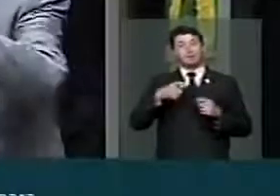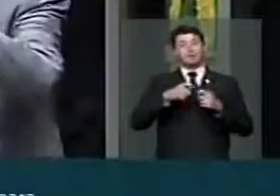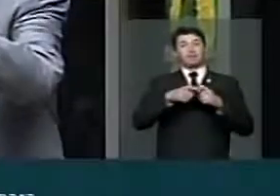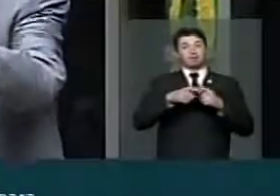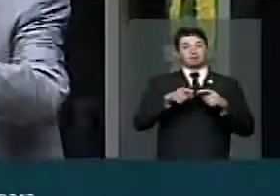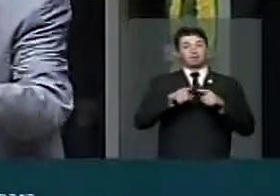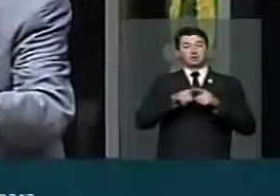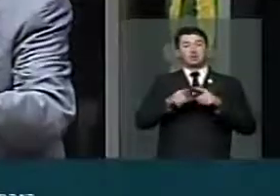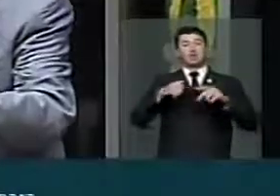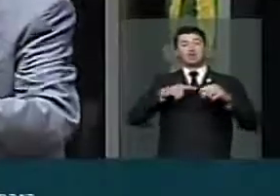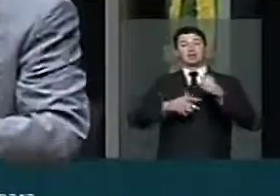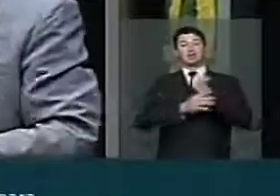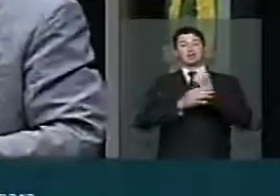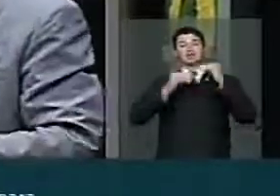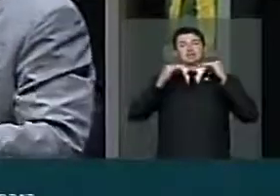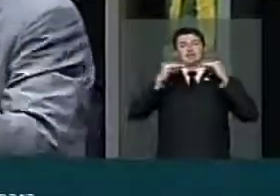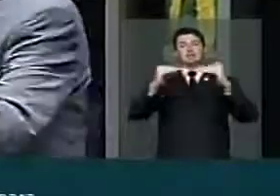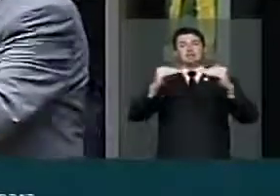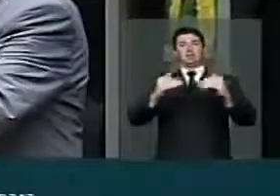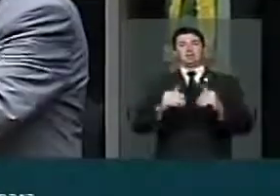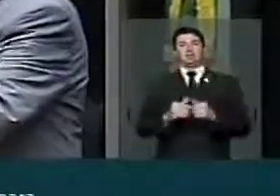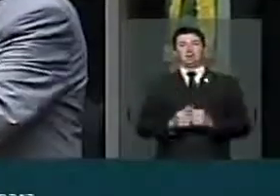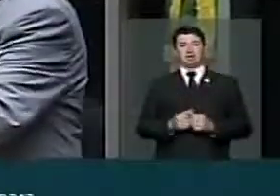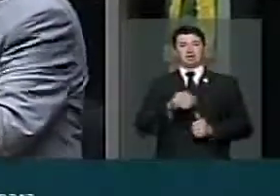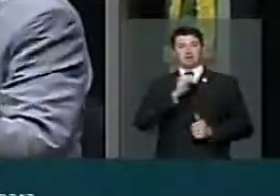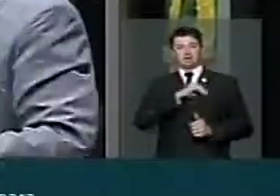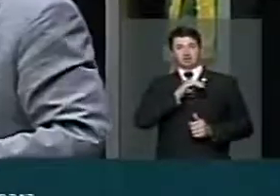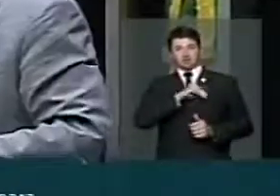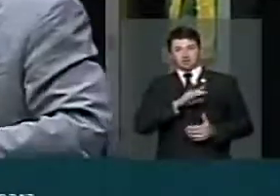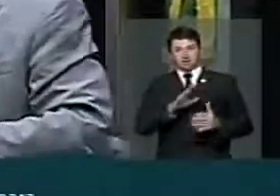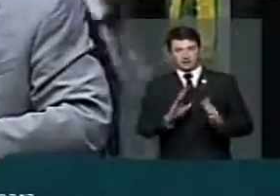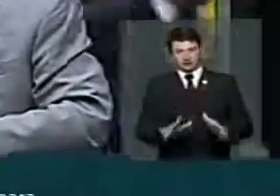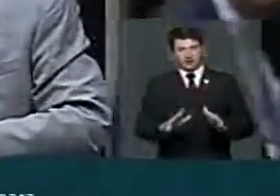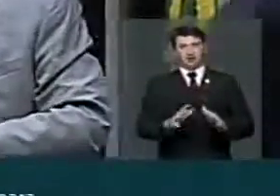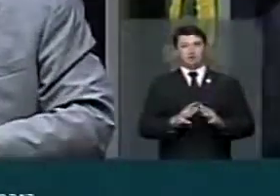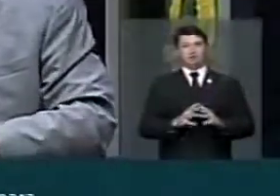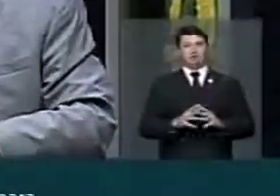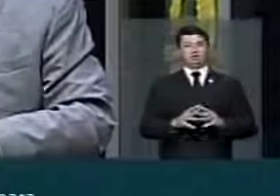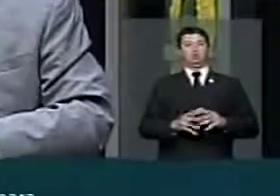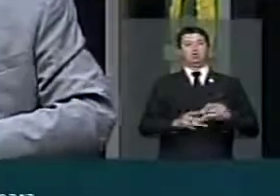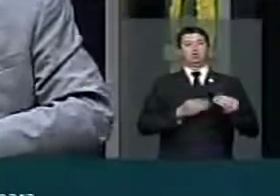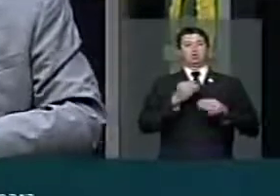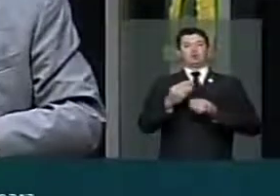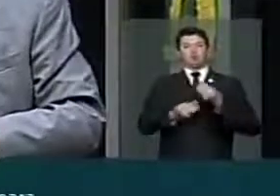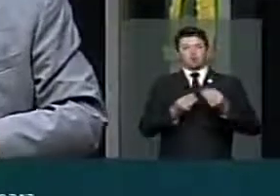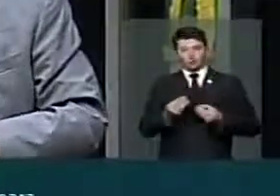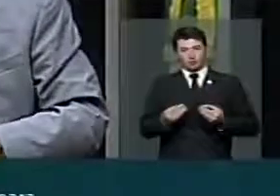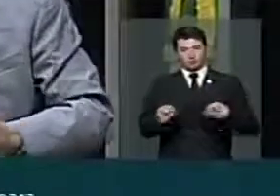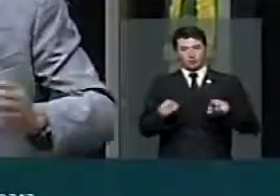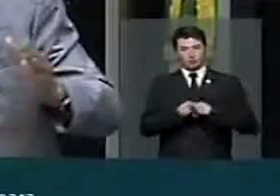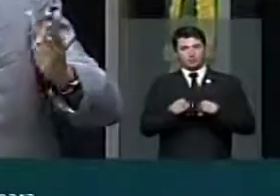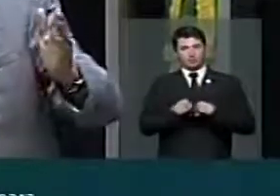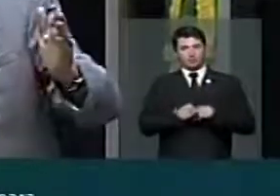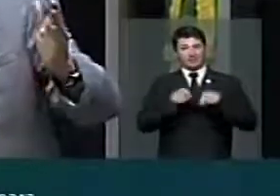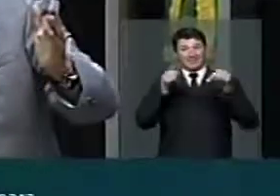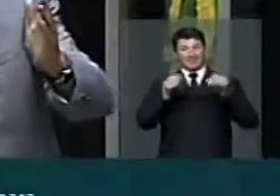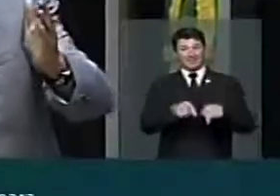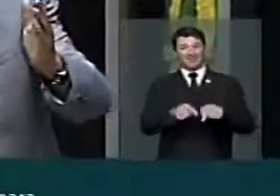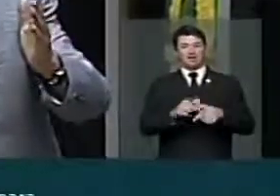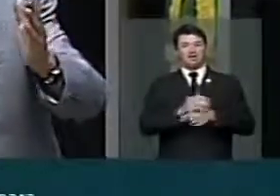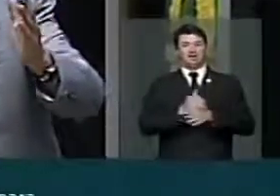teria estabilidade, teria salário, teria condição de poder ali